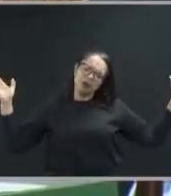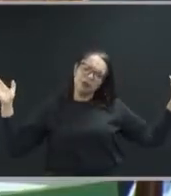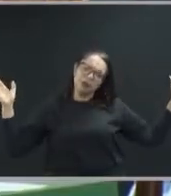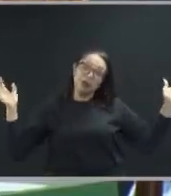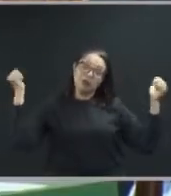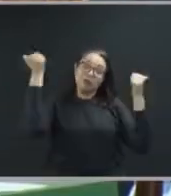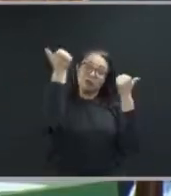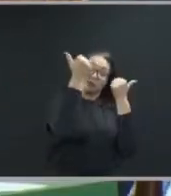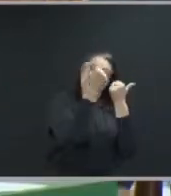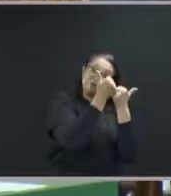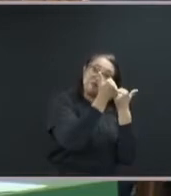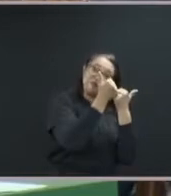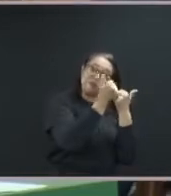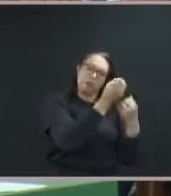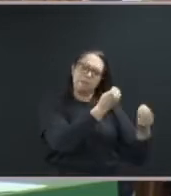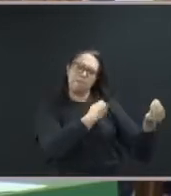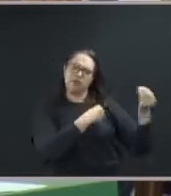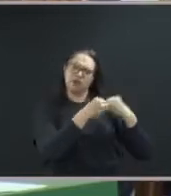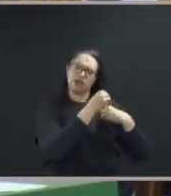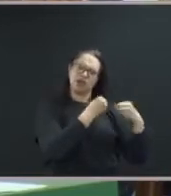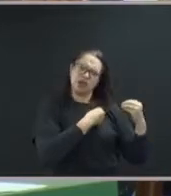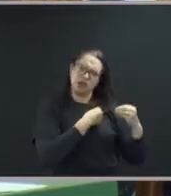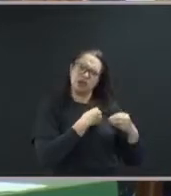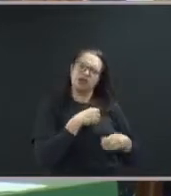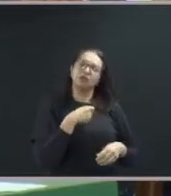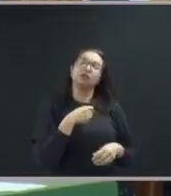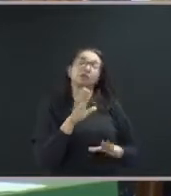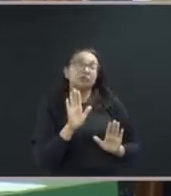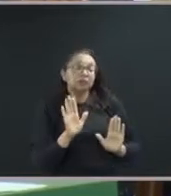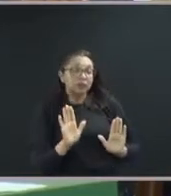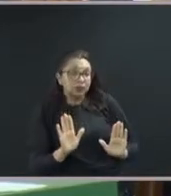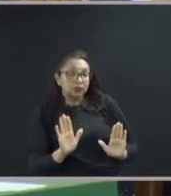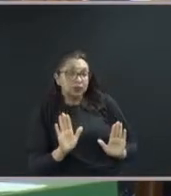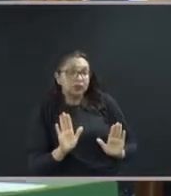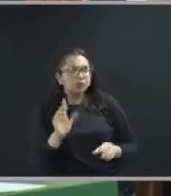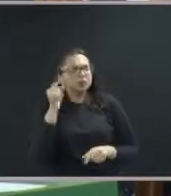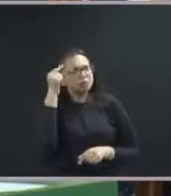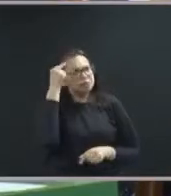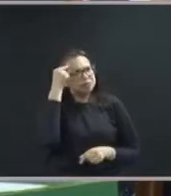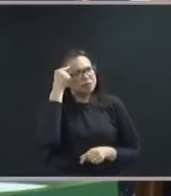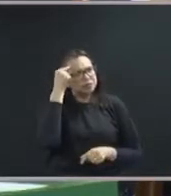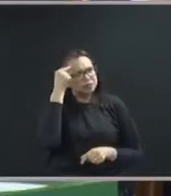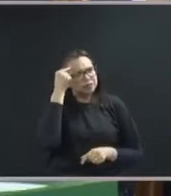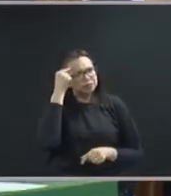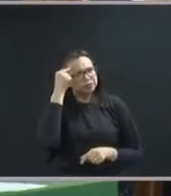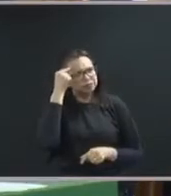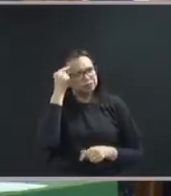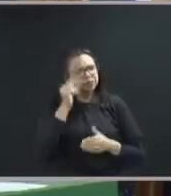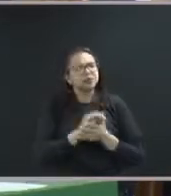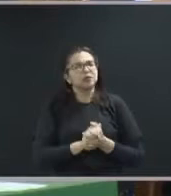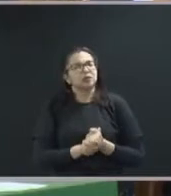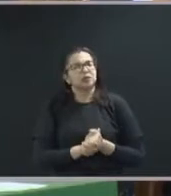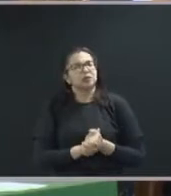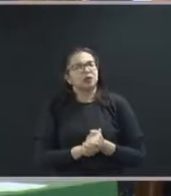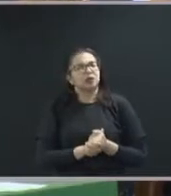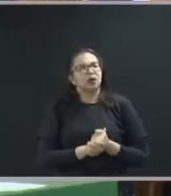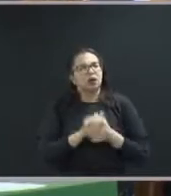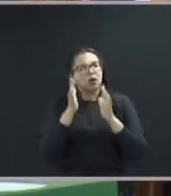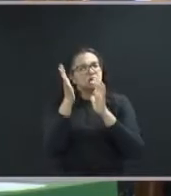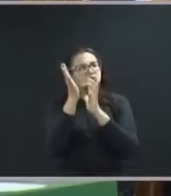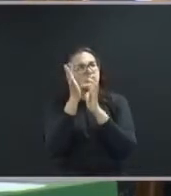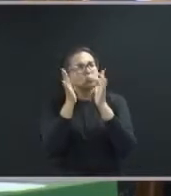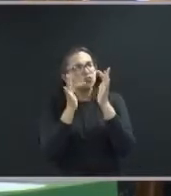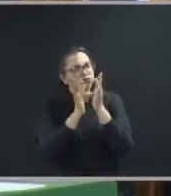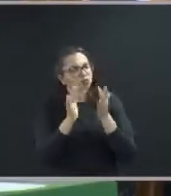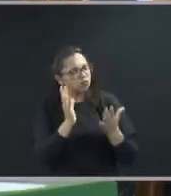de entregar a sua vida a Jesus. Talvez alguém disse para você que Jesus morreu para a salvação de